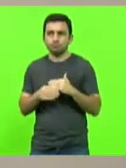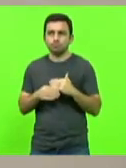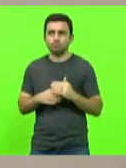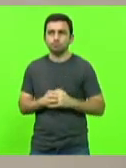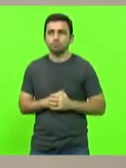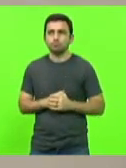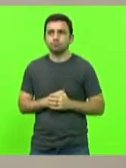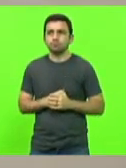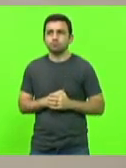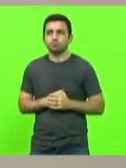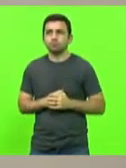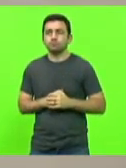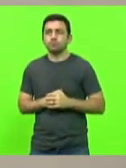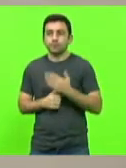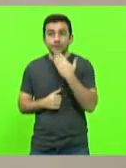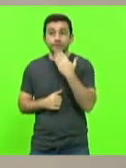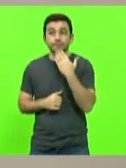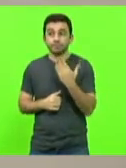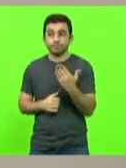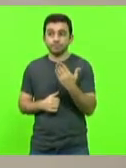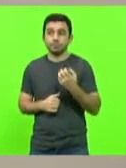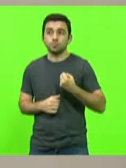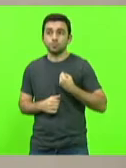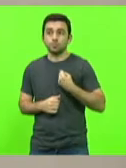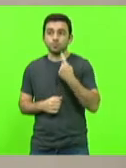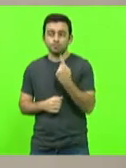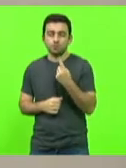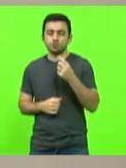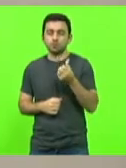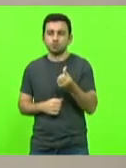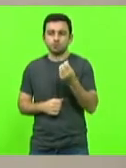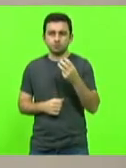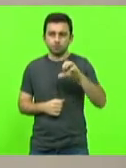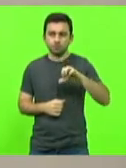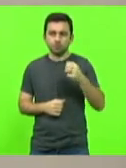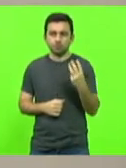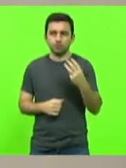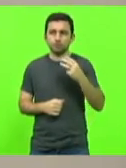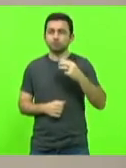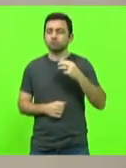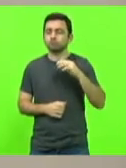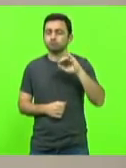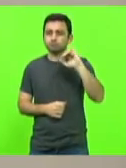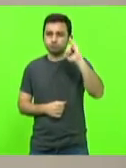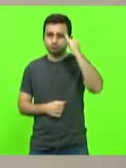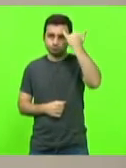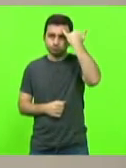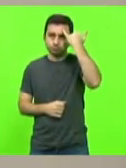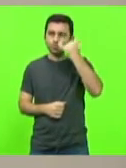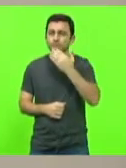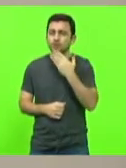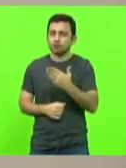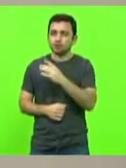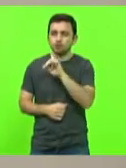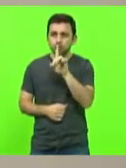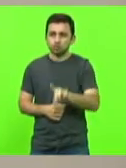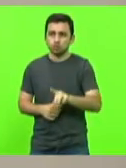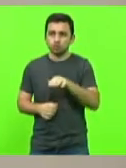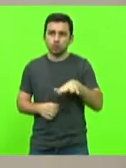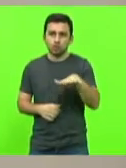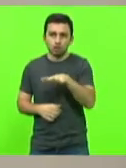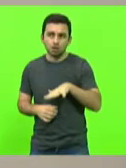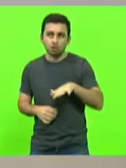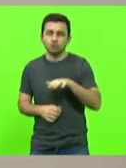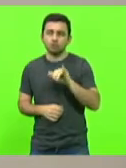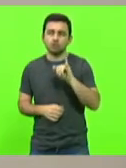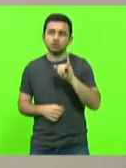por unanimidade. Requerimentos. Requerimento 1693, autor deputado Jair Mioto, solicitando ao diretor-geral do Instituto Geral de Perícia